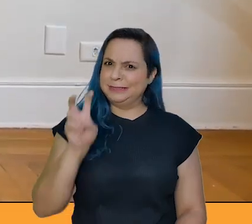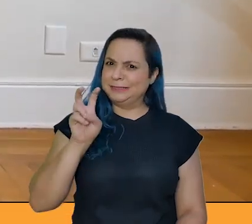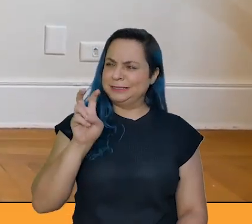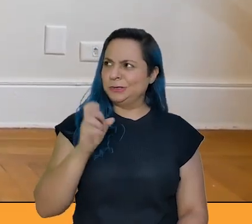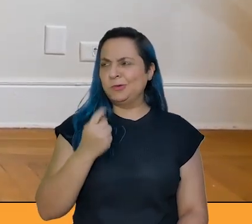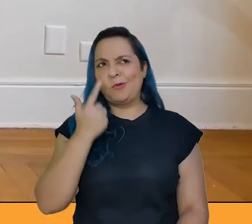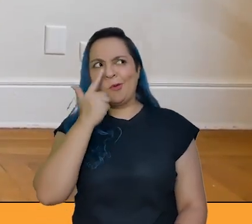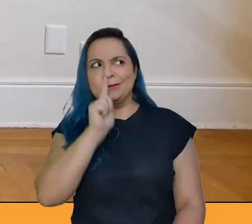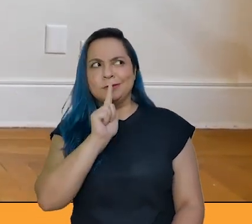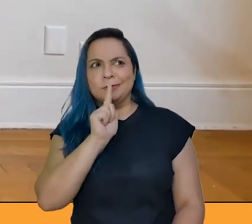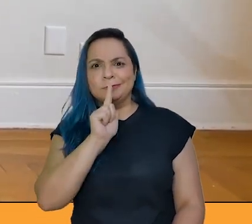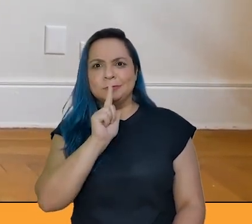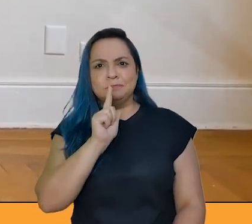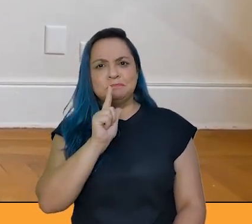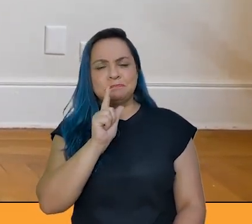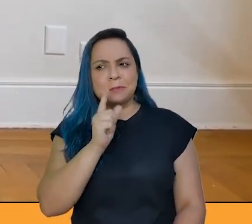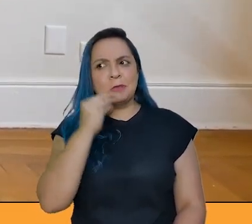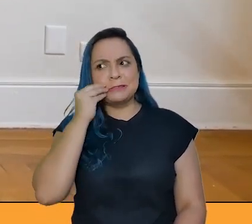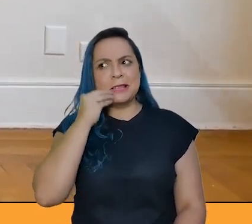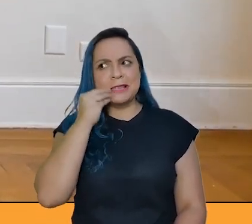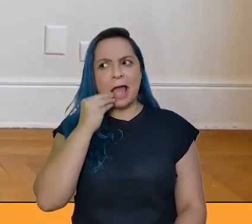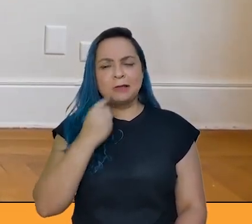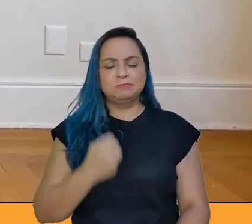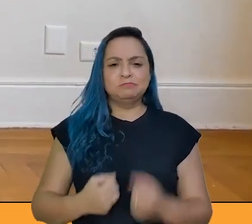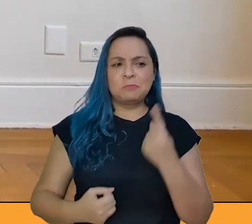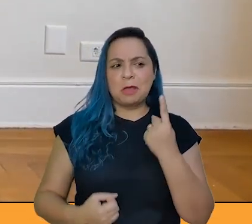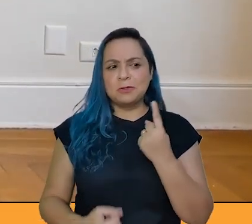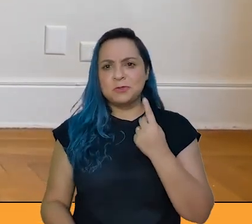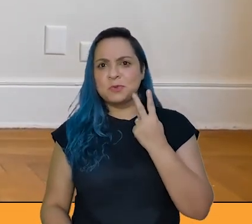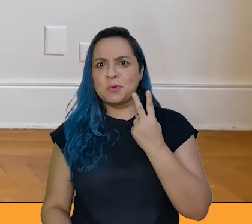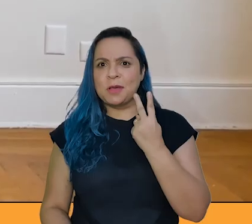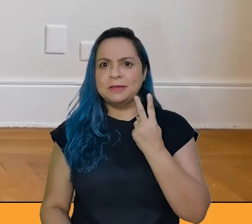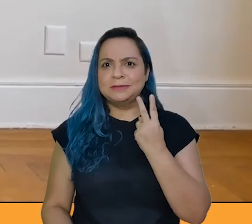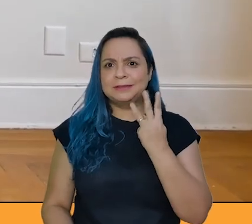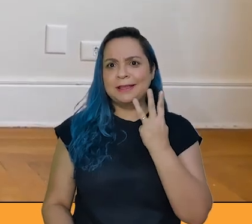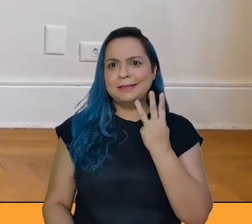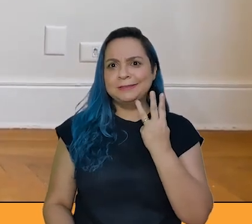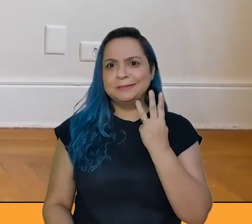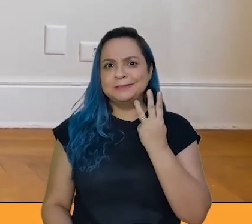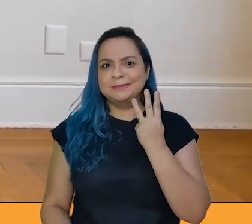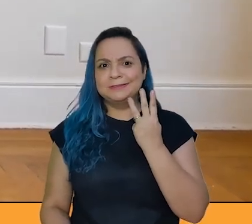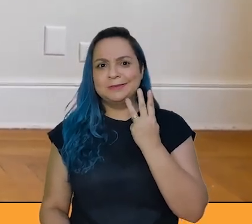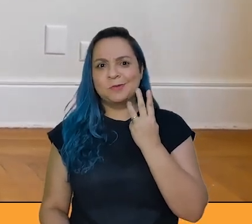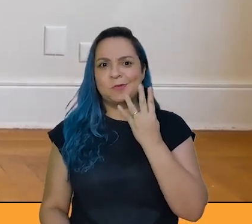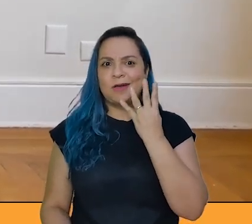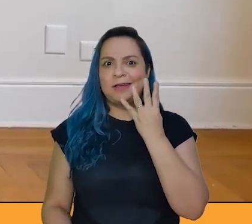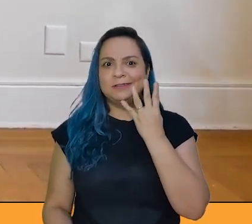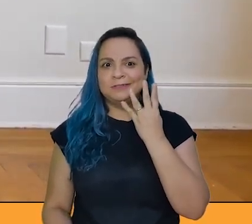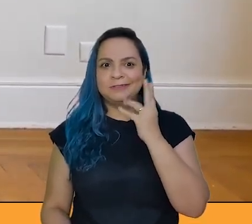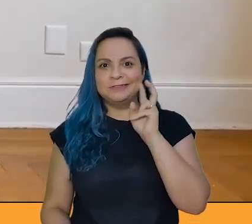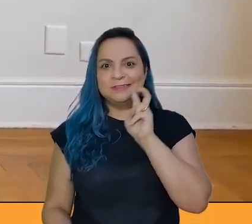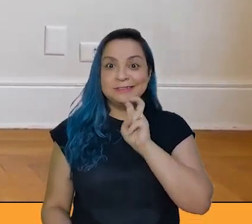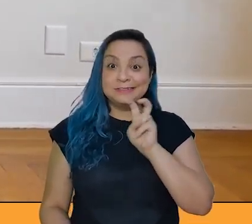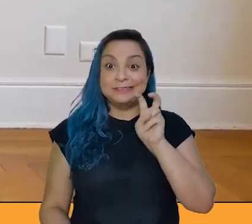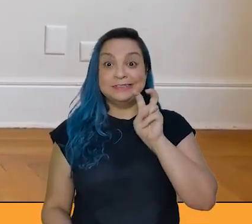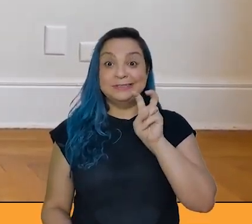5, será que rola? Deixa eu ver. 1, 2, 3,